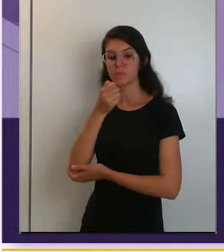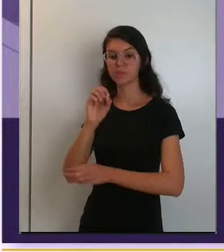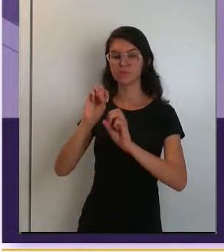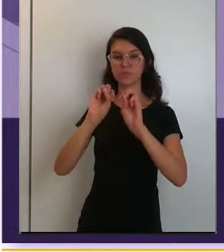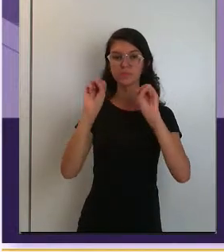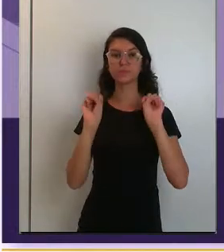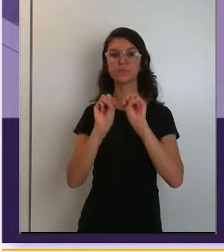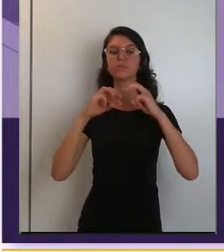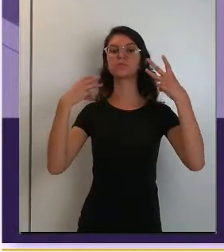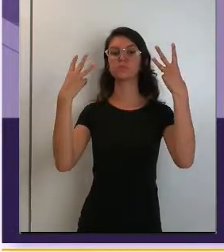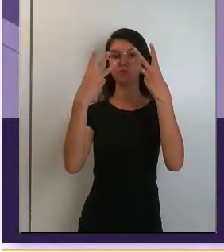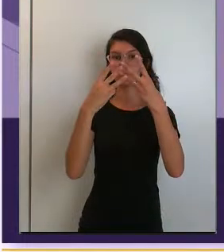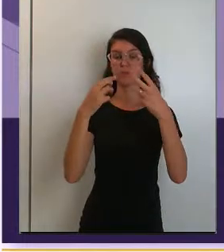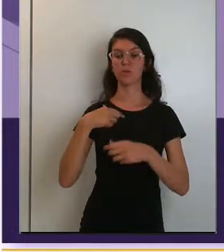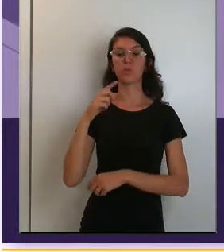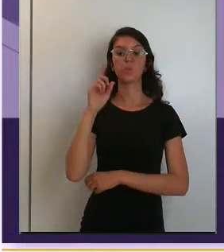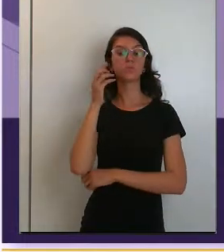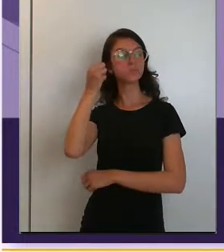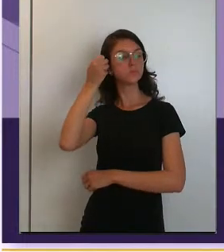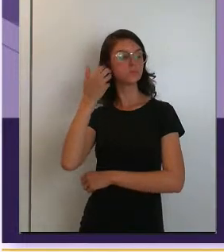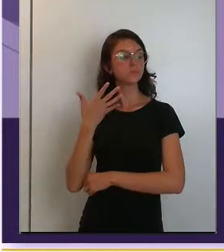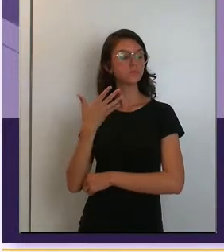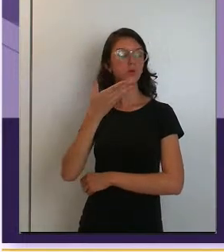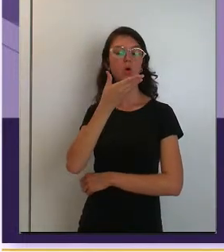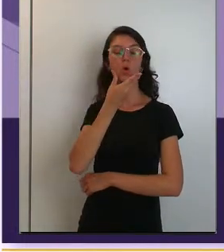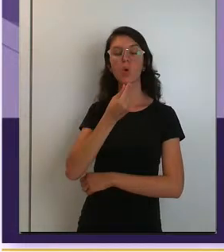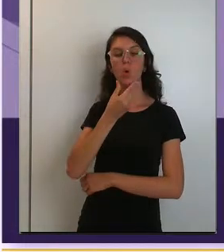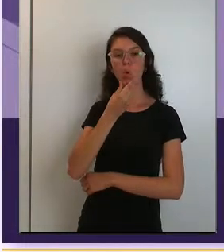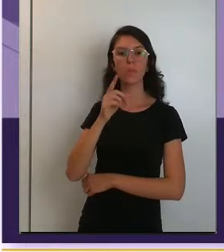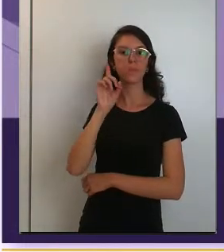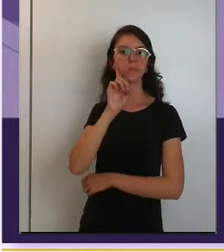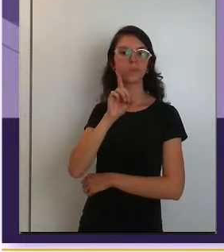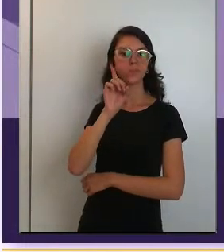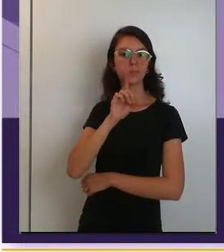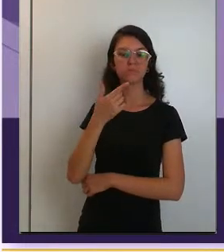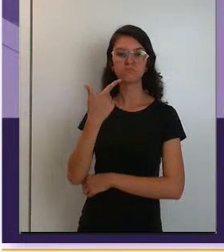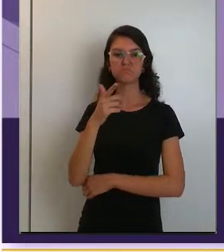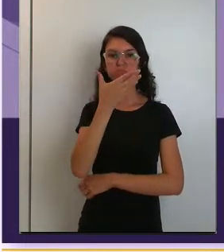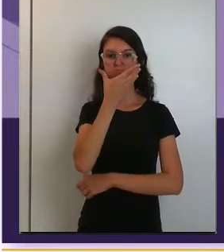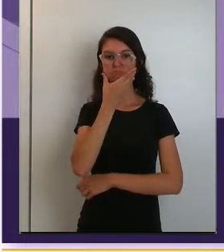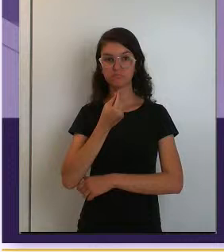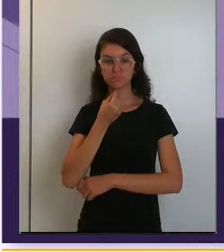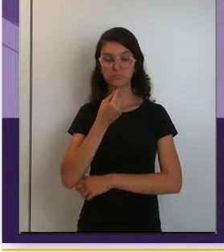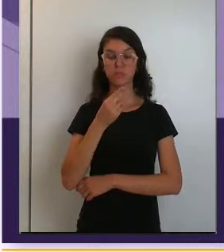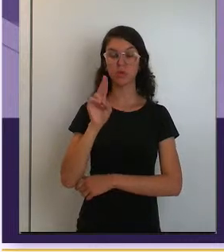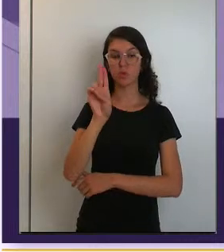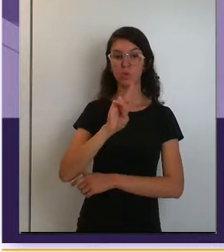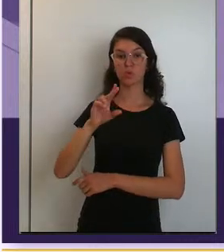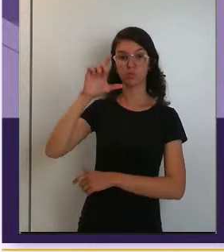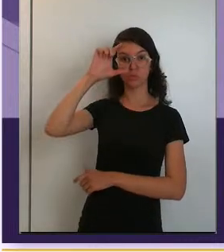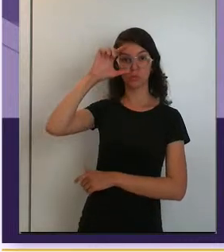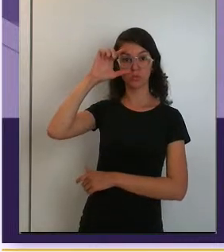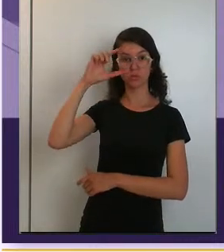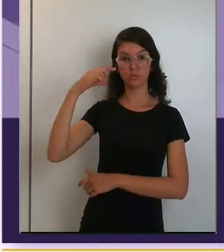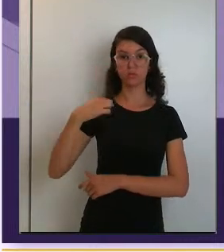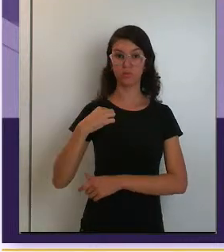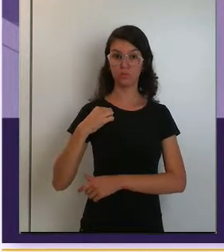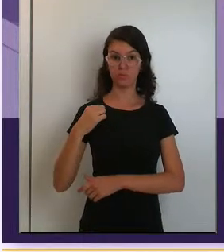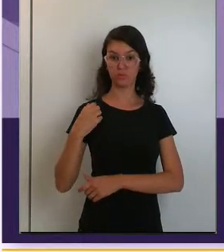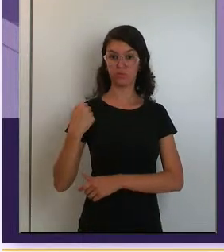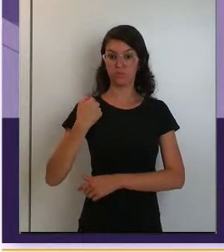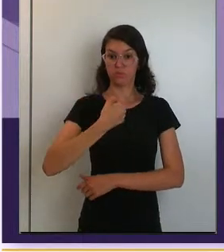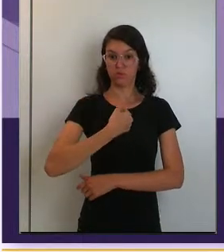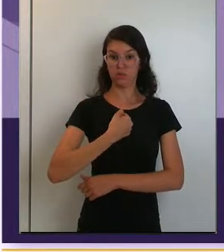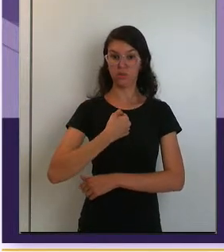Sou homem pardo, de cabelos pretos curtos, não tenho barba, uso um óculos de grau. Estou vestido um terno grafite,